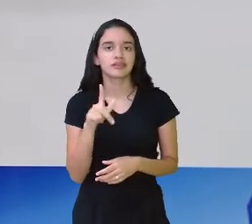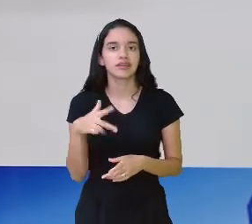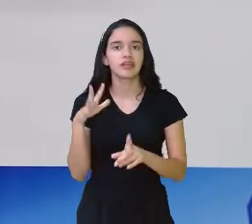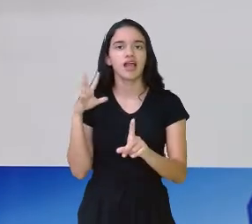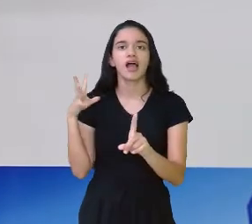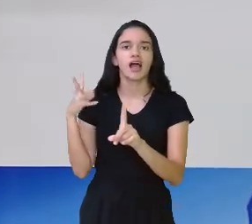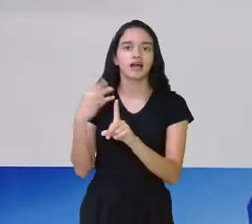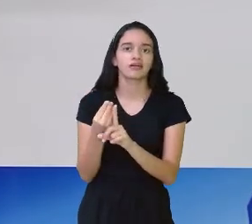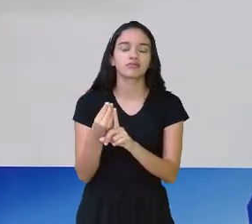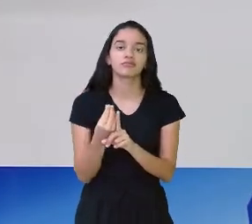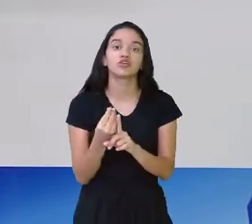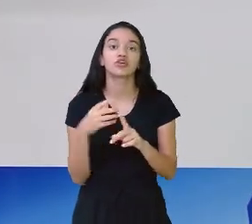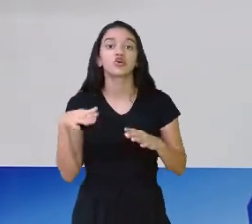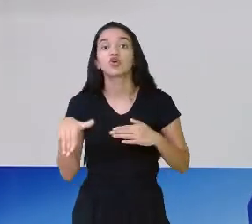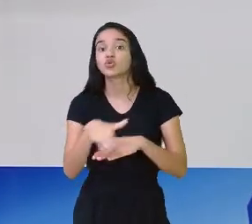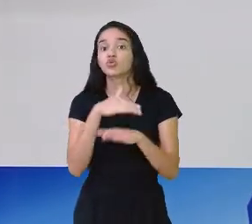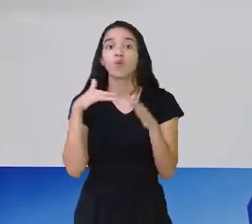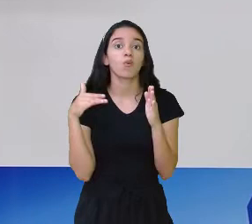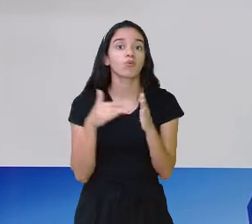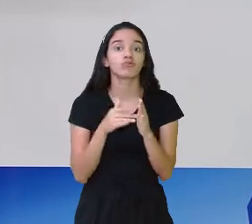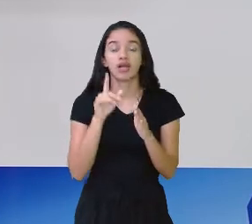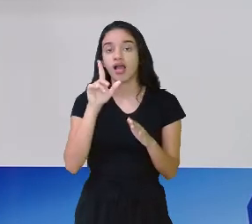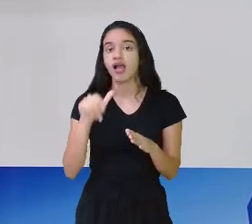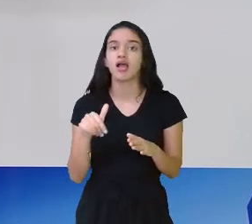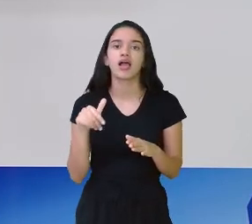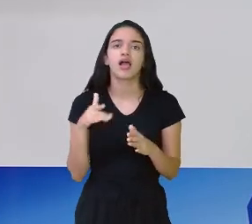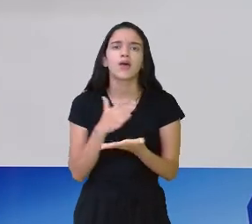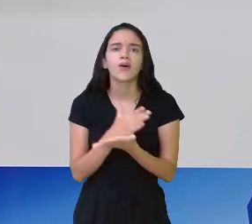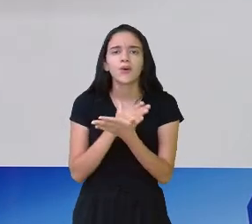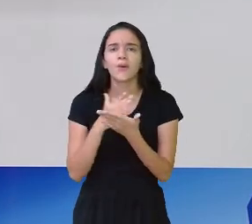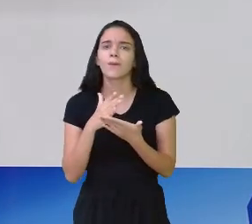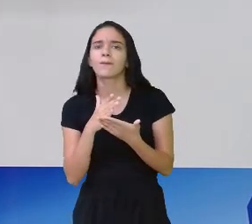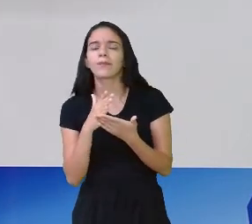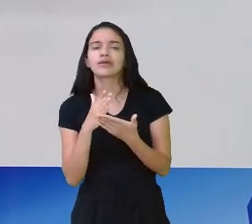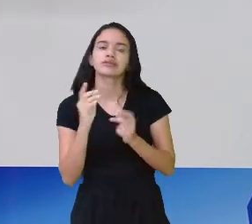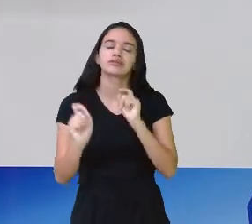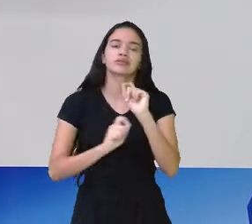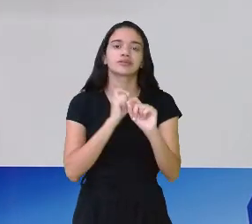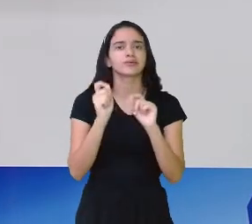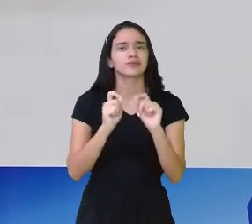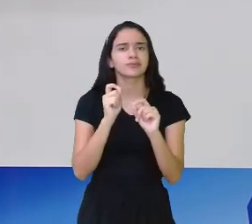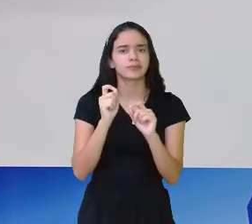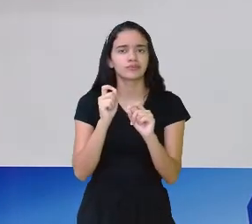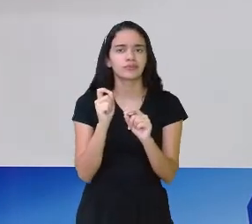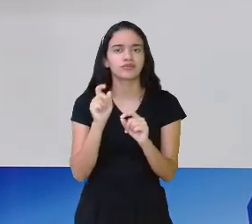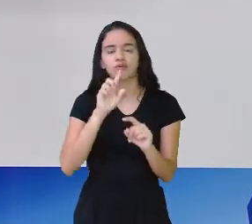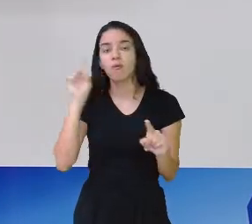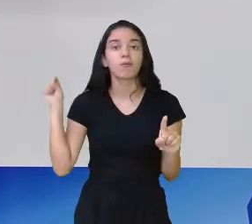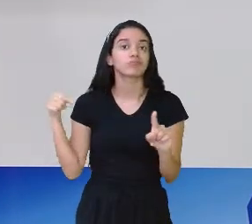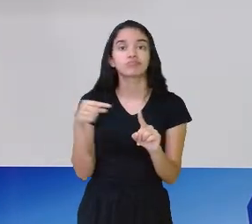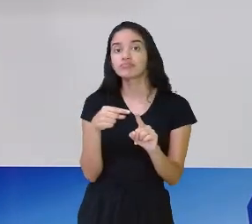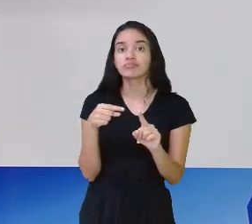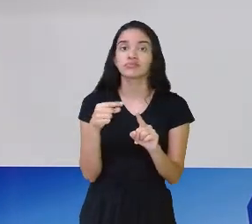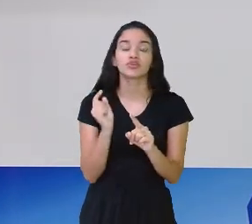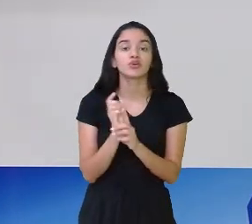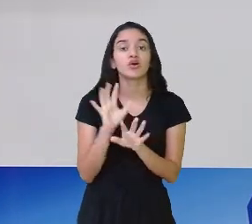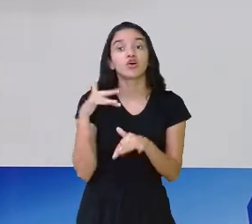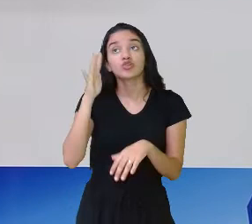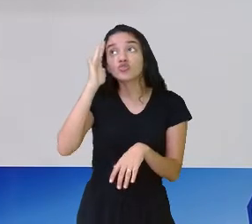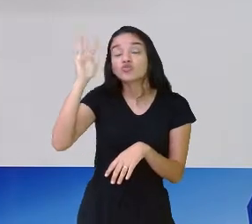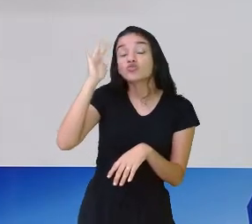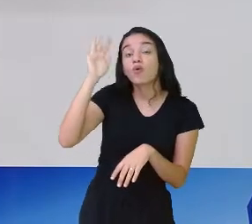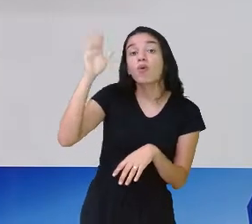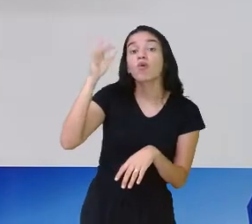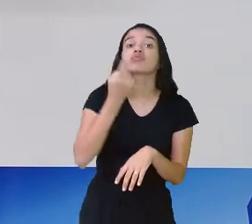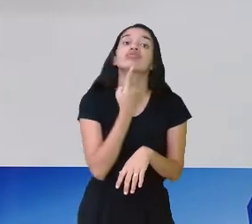não existe. Toda a arte, ela começa com uma intenção, né? Um sonho,